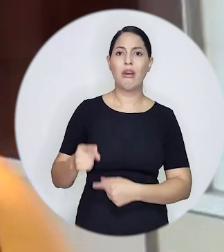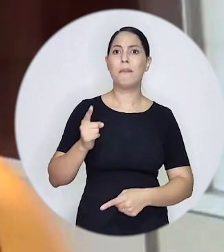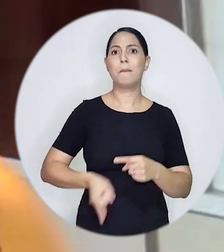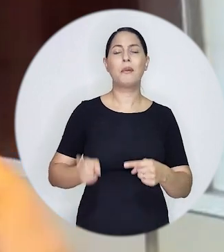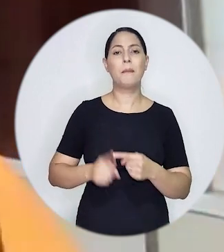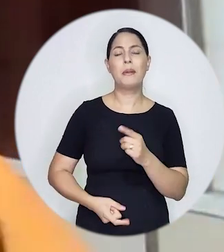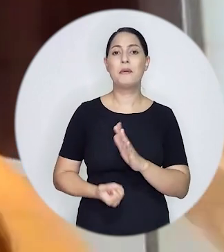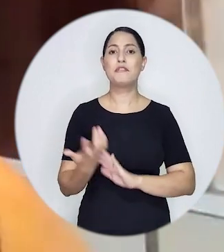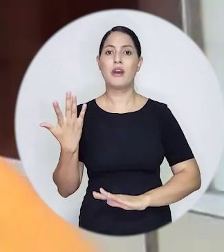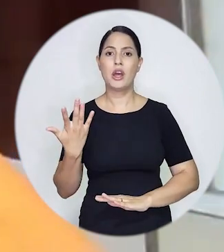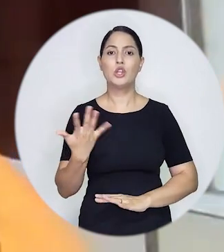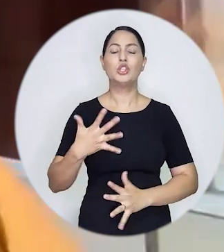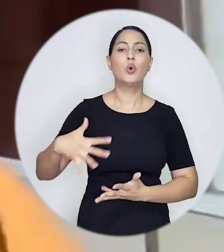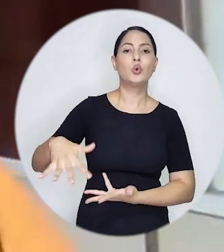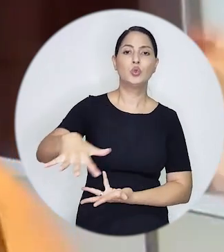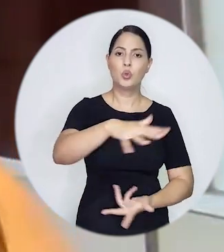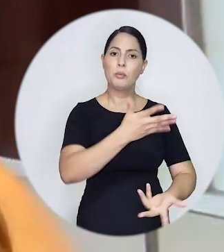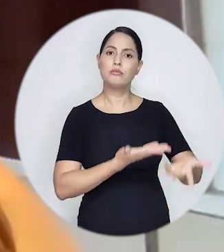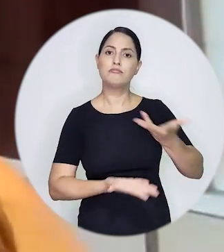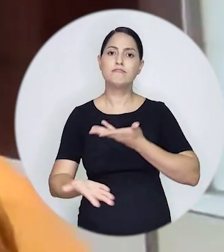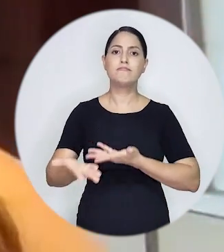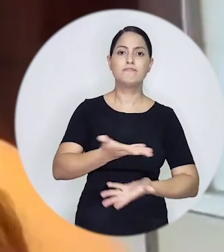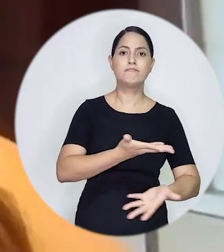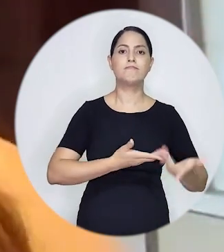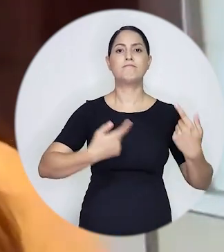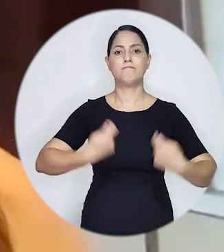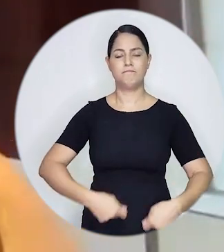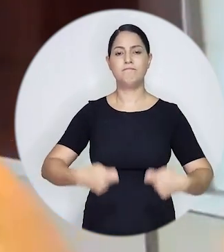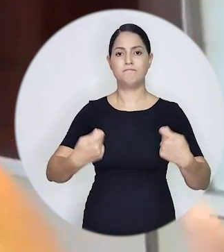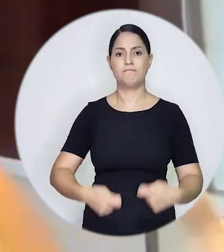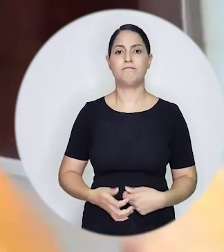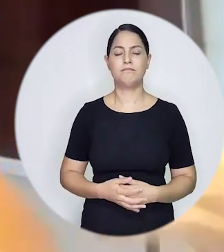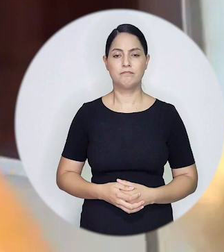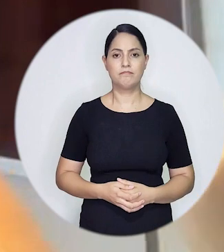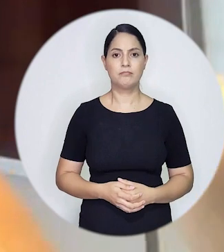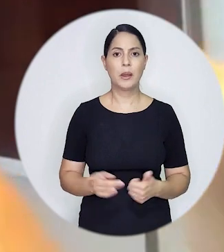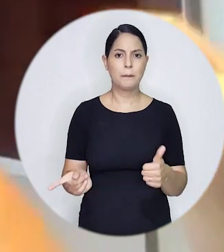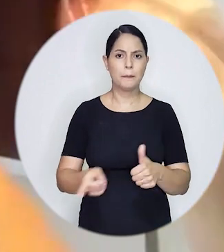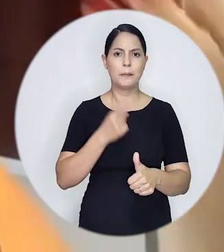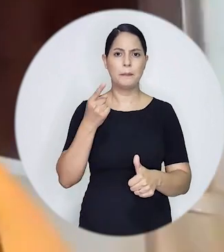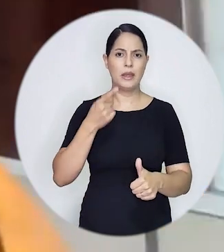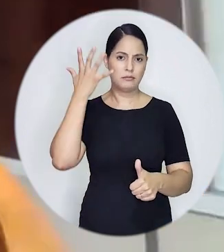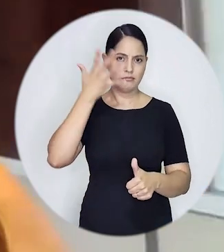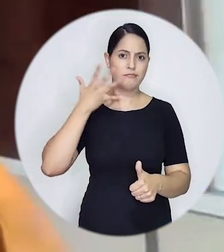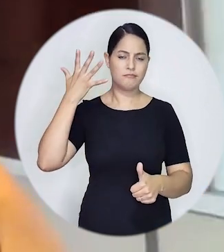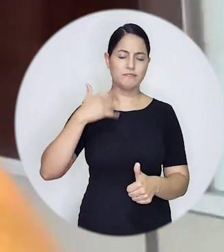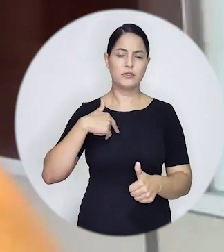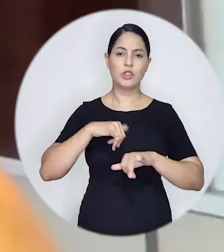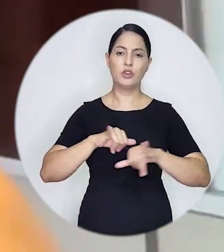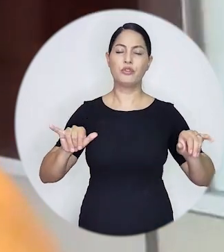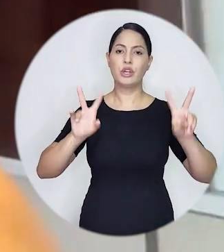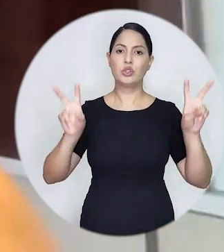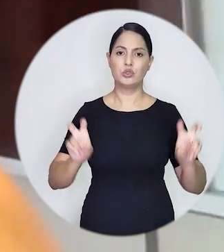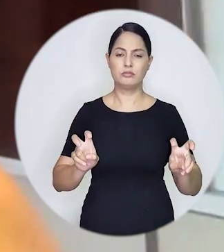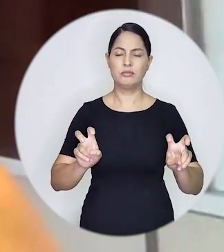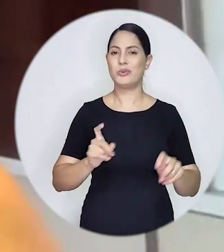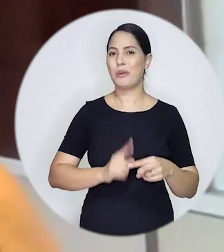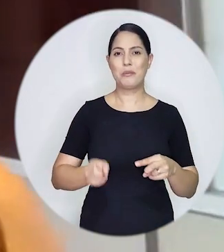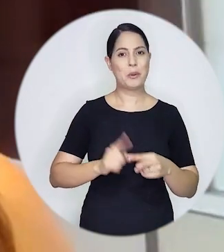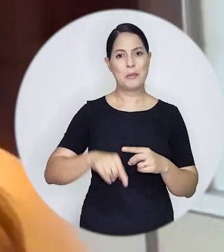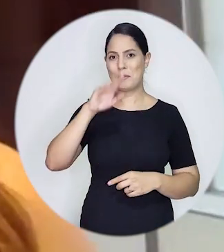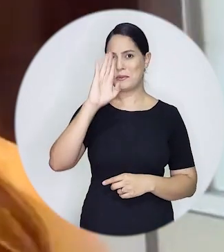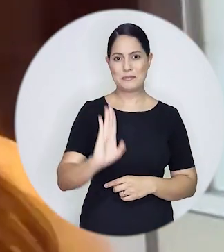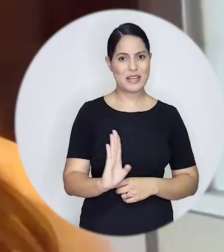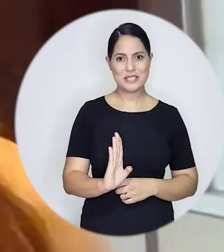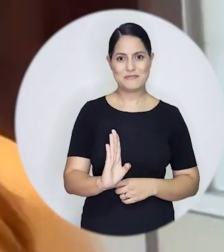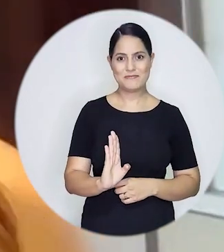que enfrentamos. Precisamos nos escutar no mundo. E já aqui, eu já venho aqui com a primeira observação. Quando eu falo